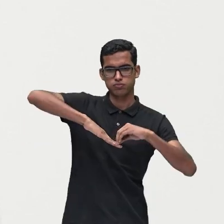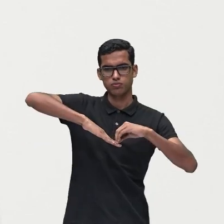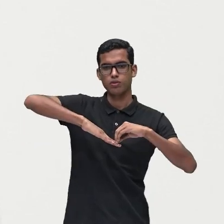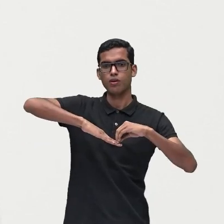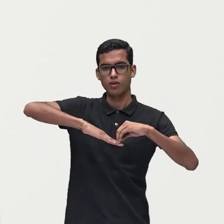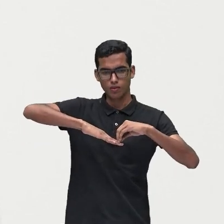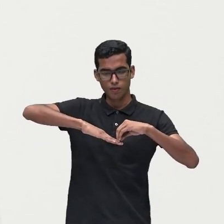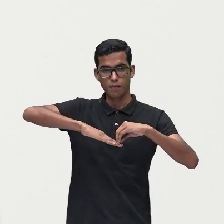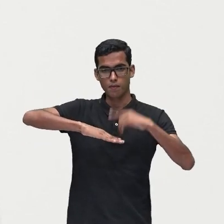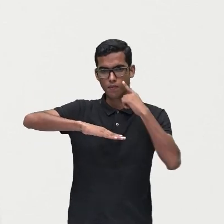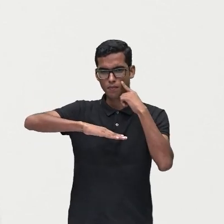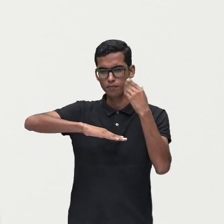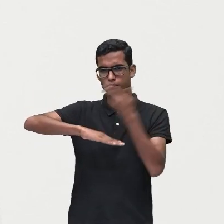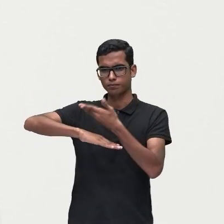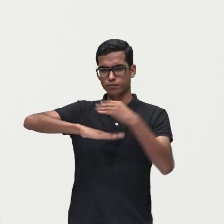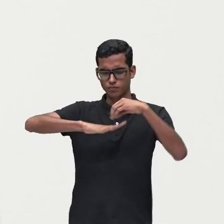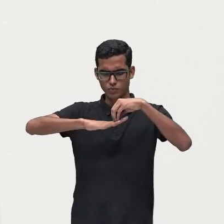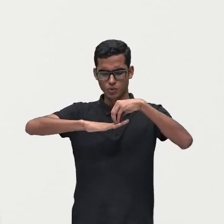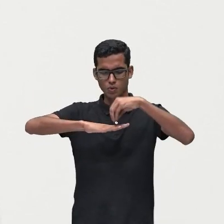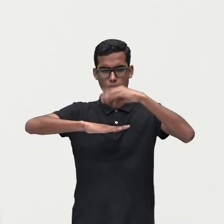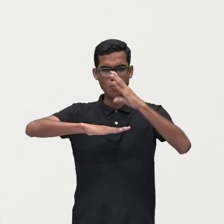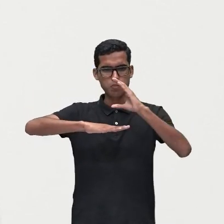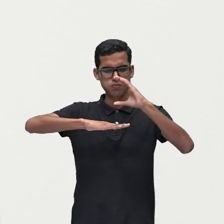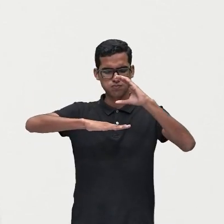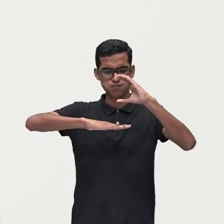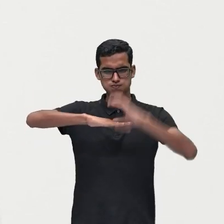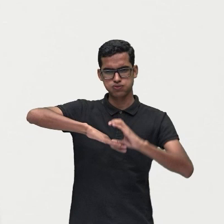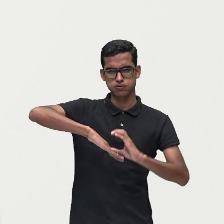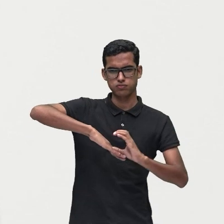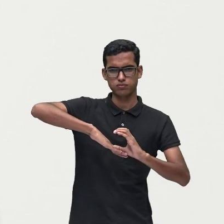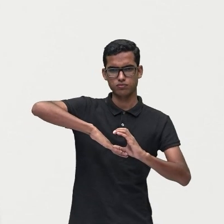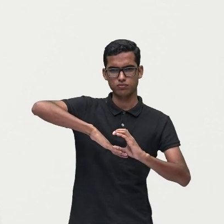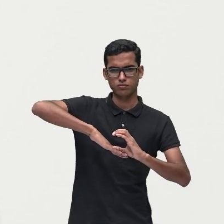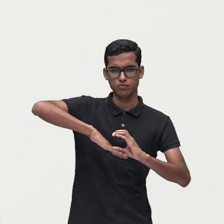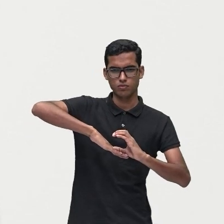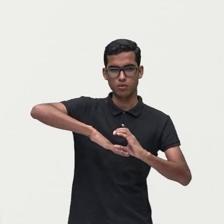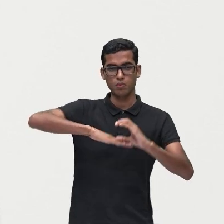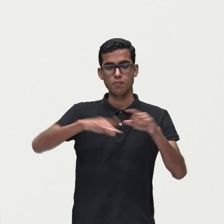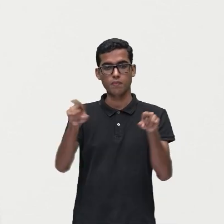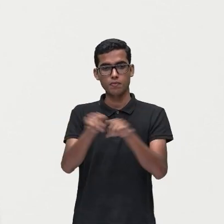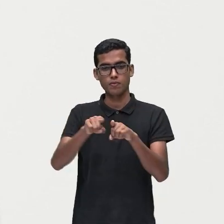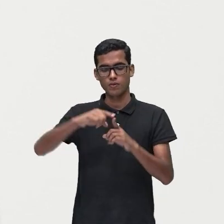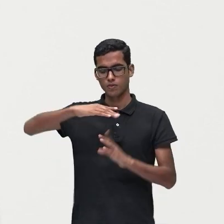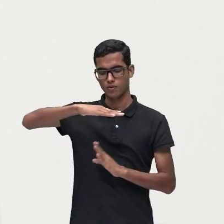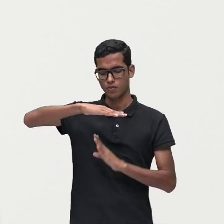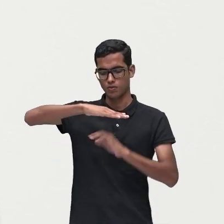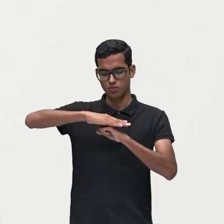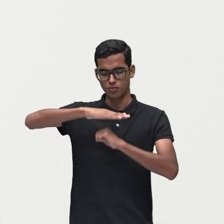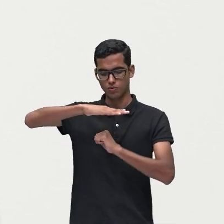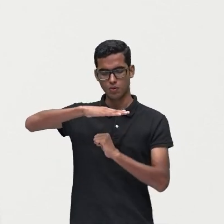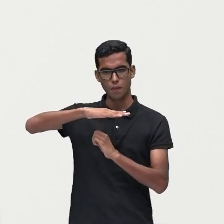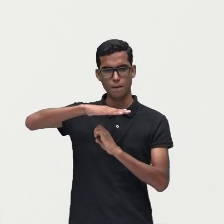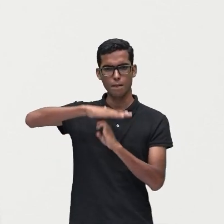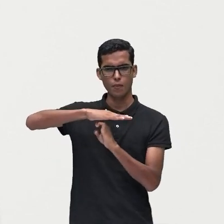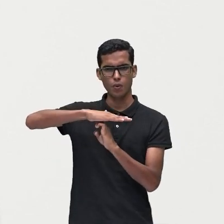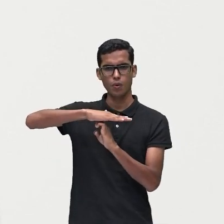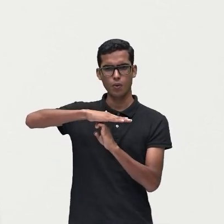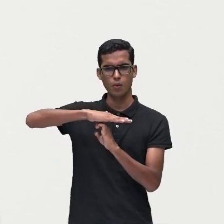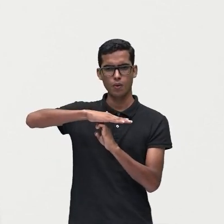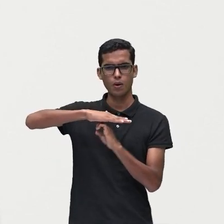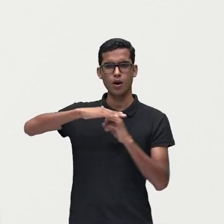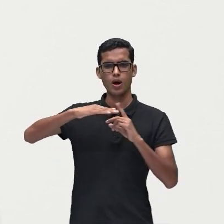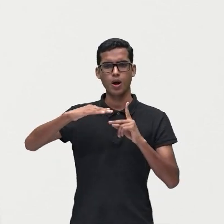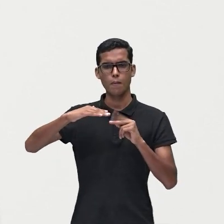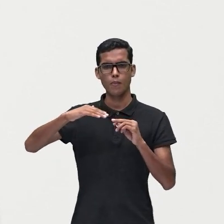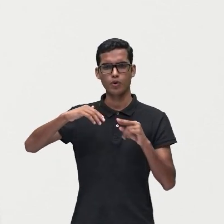No ponto de apoio, você vai ter também outros tipos de forças, que é a potência, né, da força e